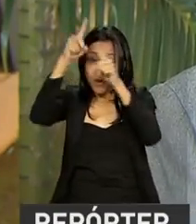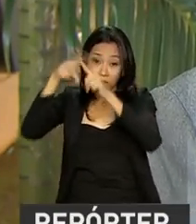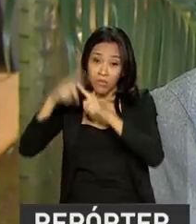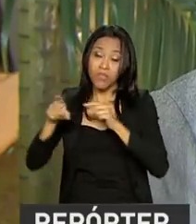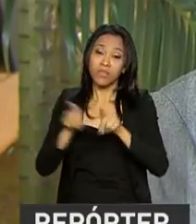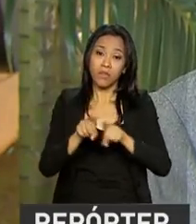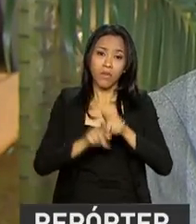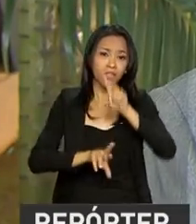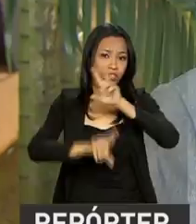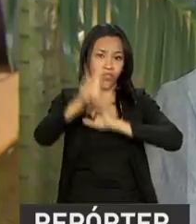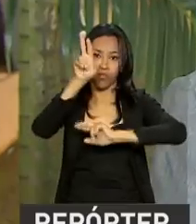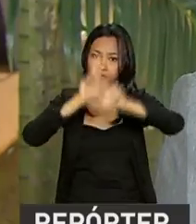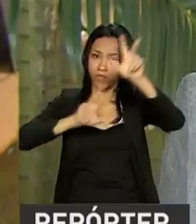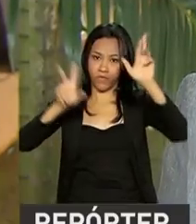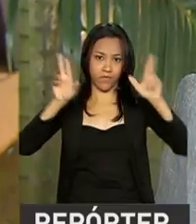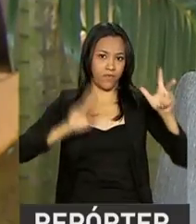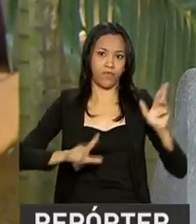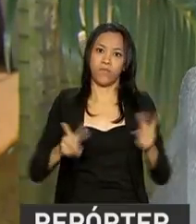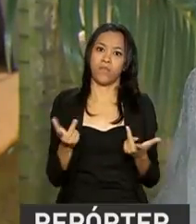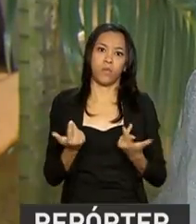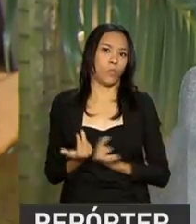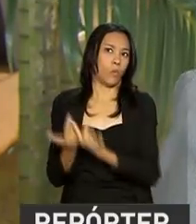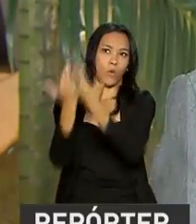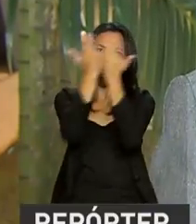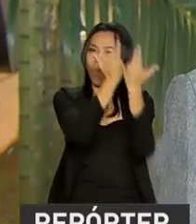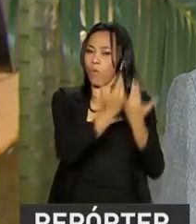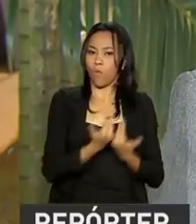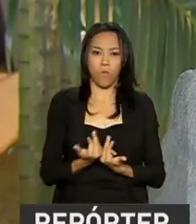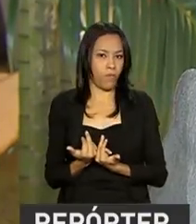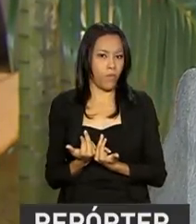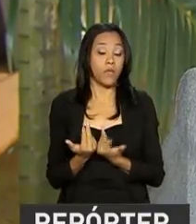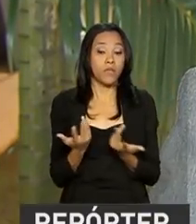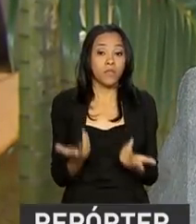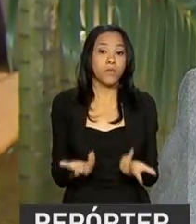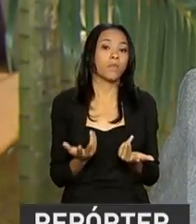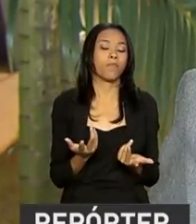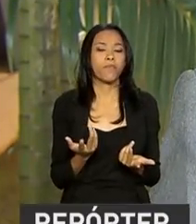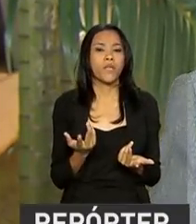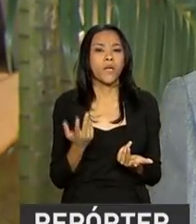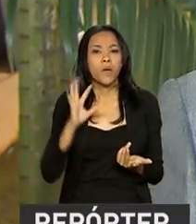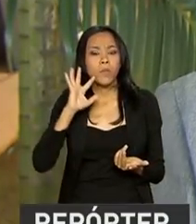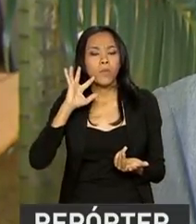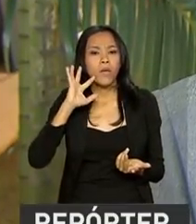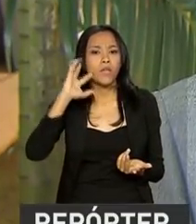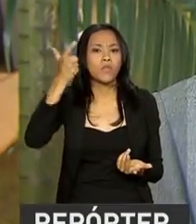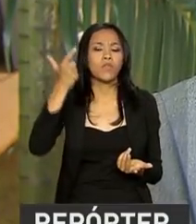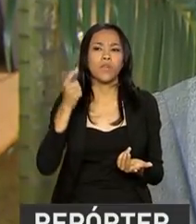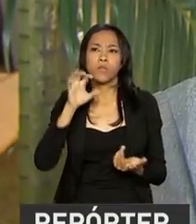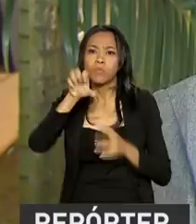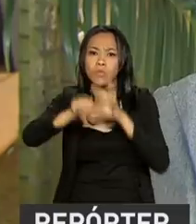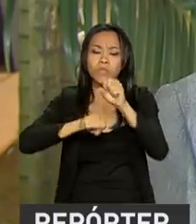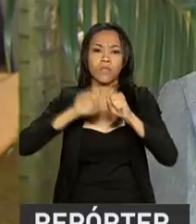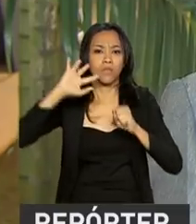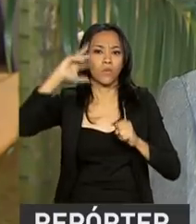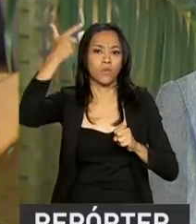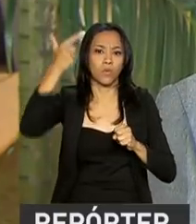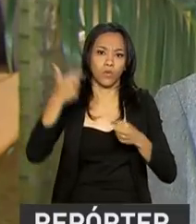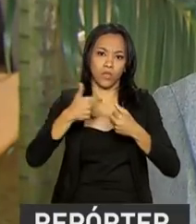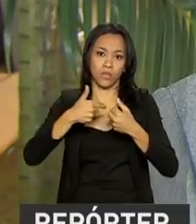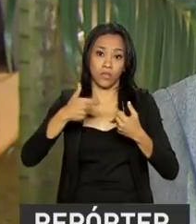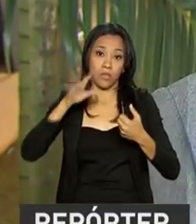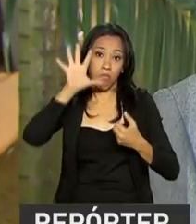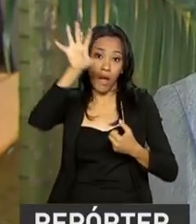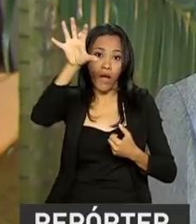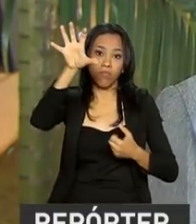também diferenciadas. Então, essa questão de buscar soluções regionalizadas é uma